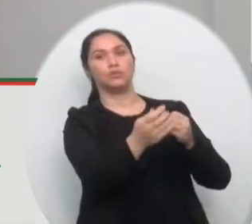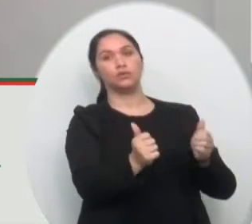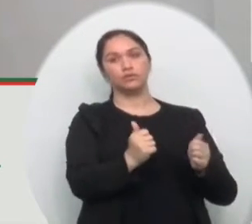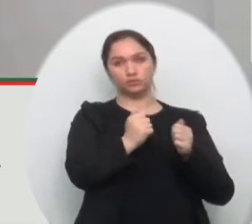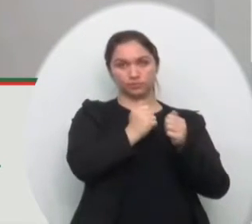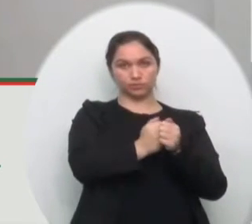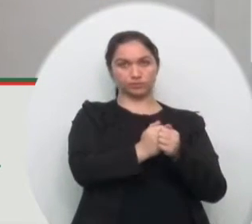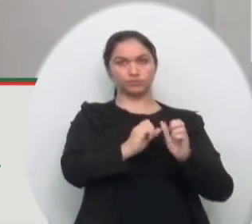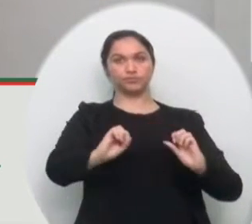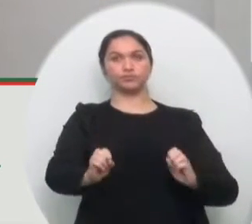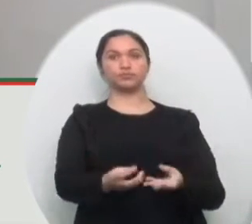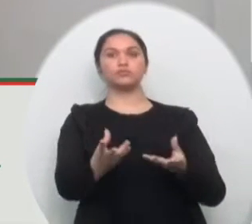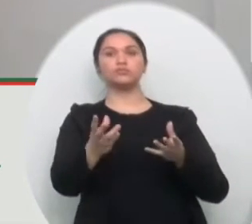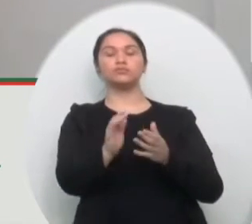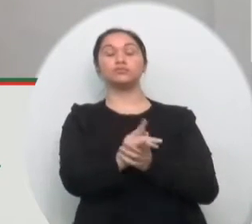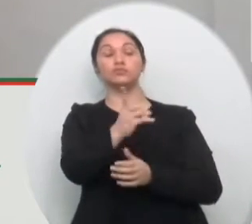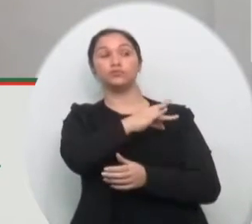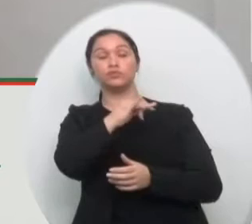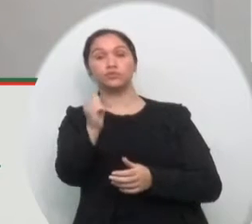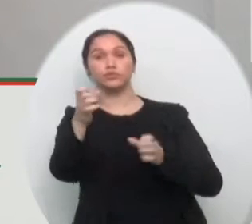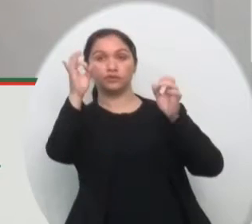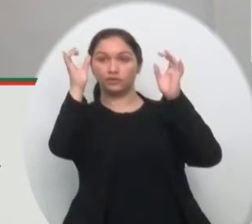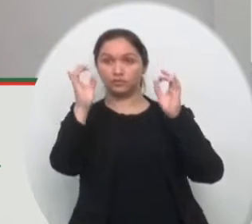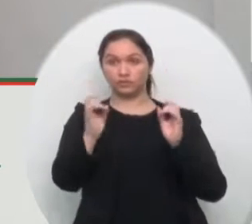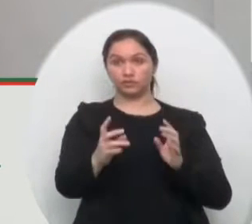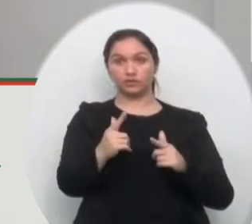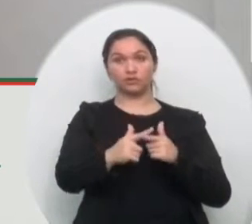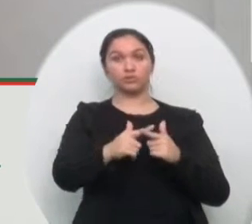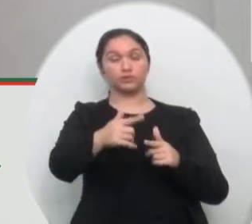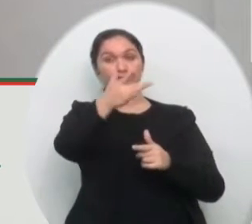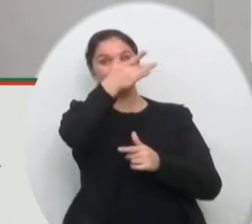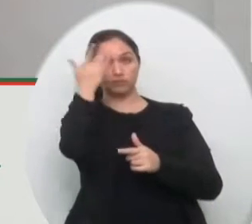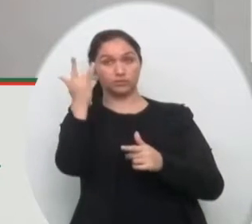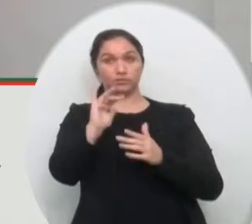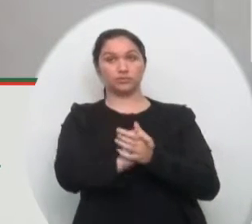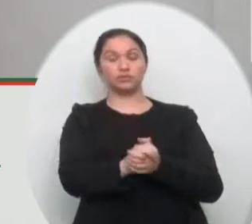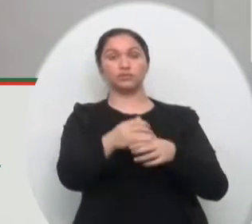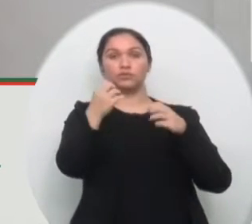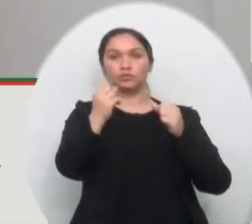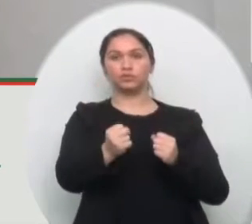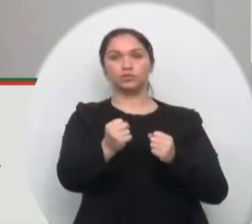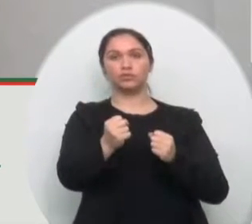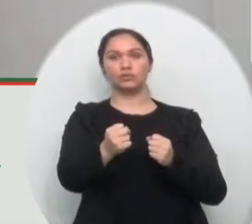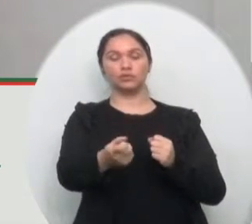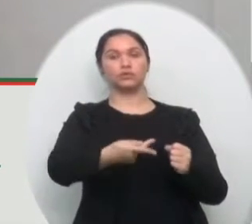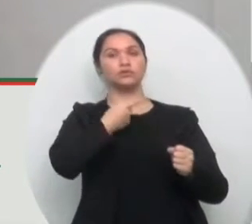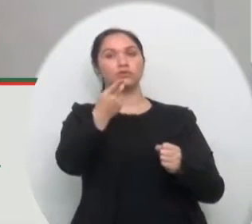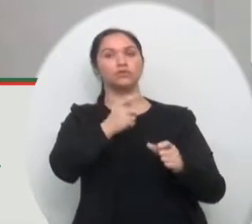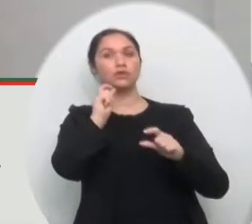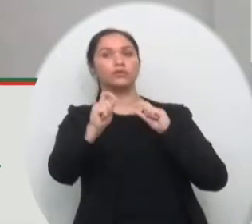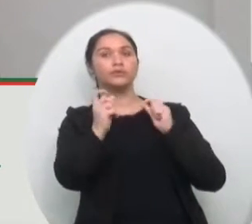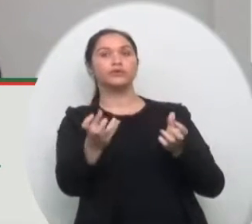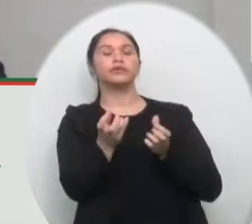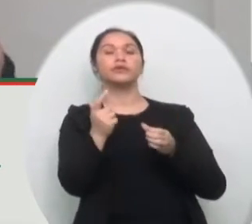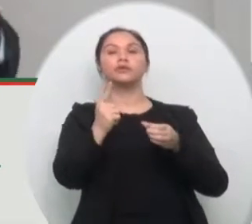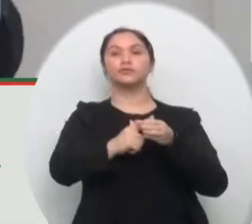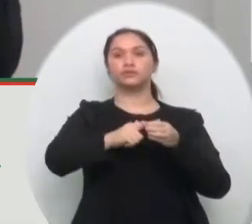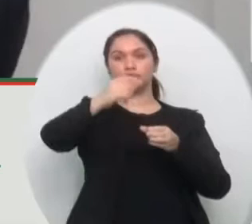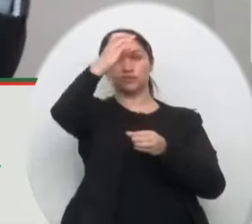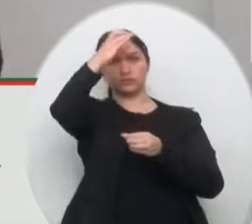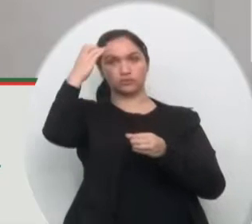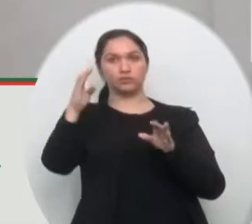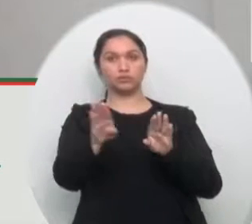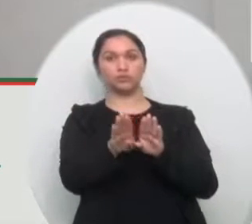né, em que o nosso contribuinte, de forma pública, pôde afirmar o que deseja para a nossa cidade. E a comunidade